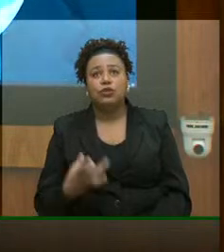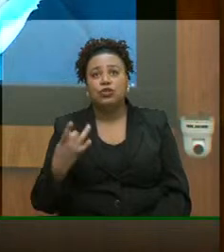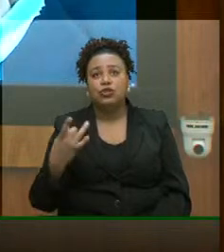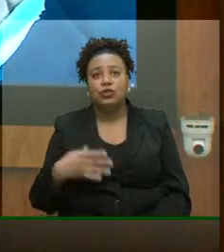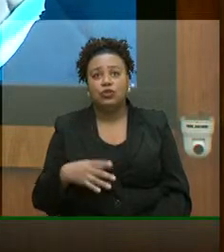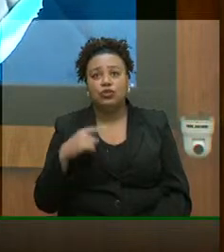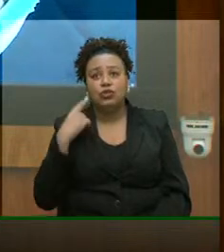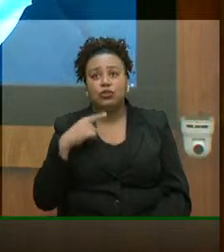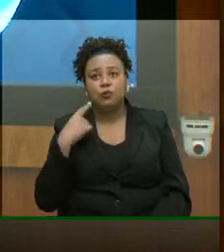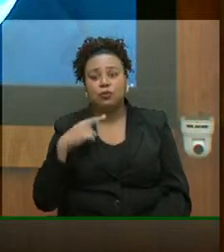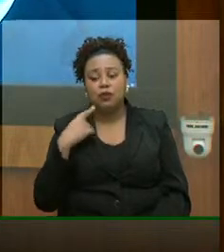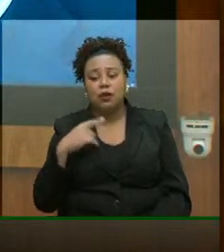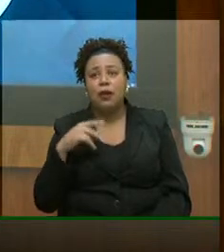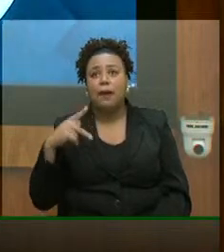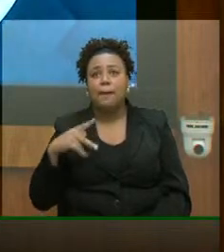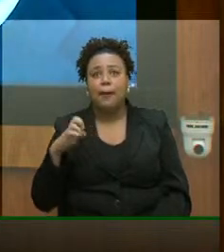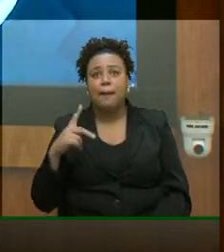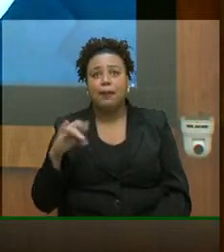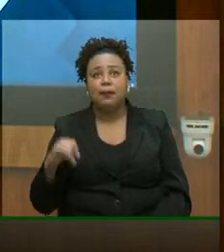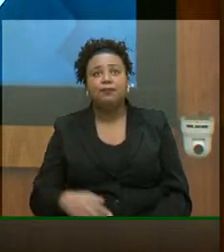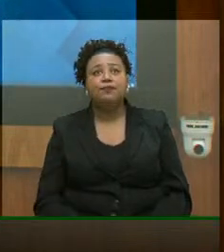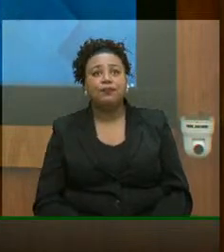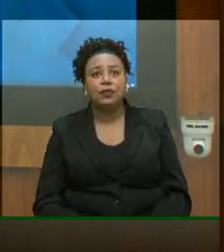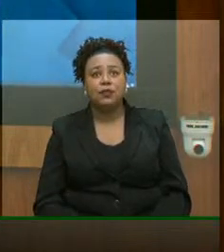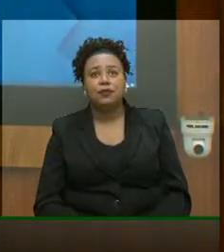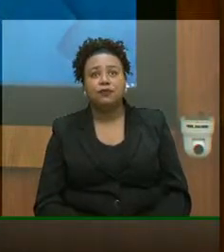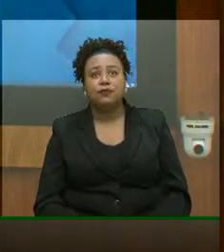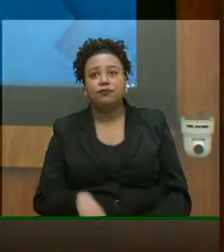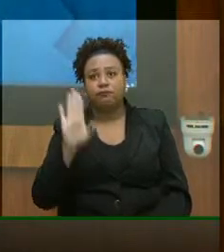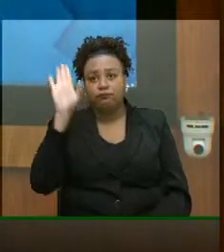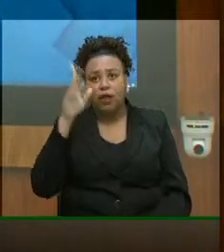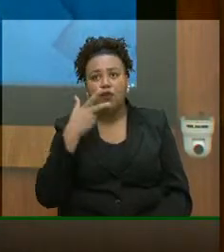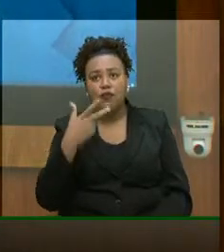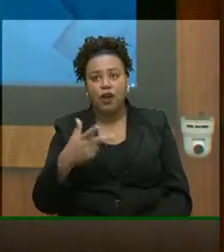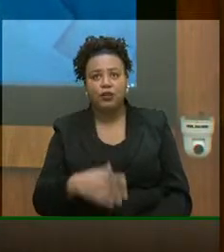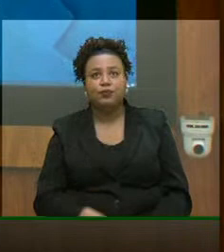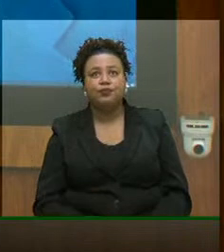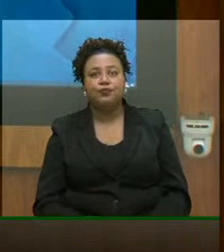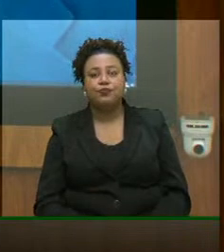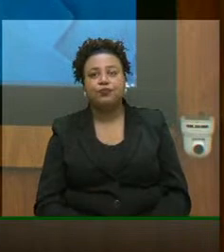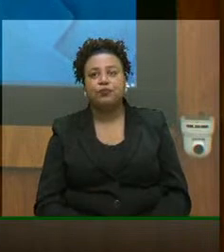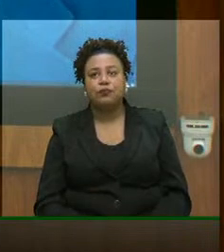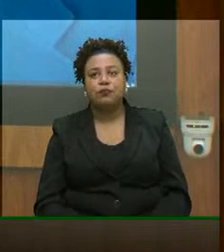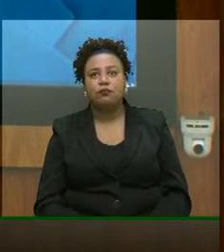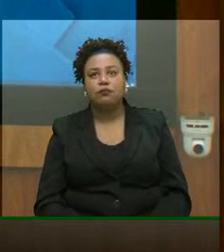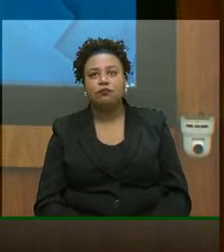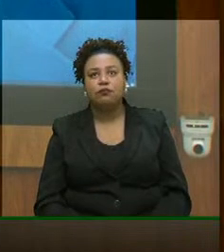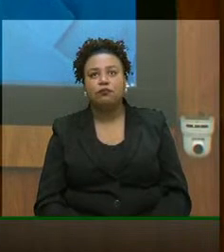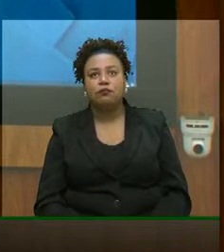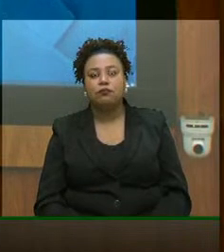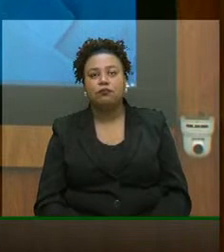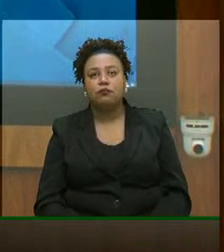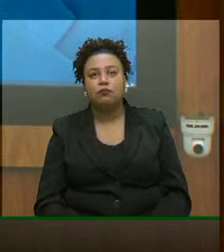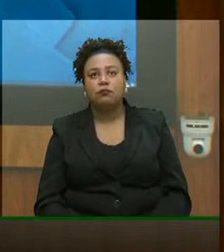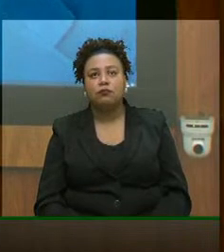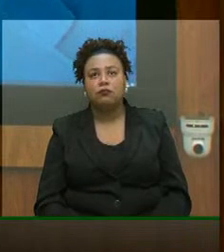Desiste, deputado Sabino. Deputado Pepe Vargas. Eu falo, presidente. Não, o Pepe está aí.